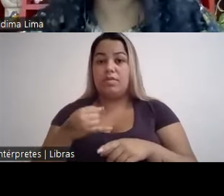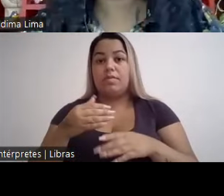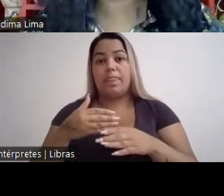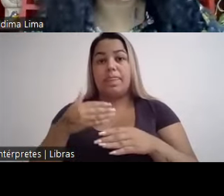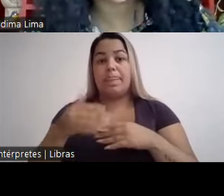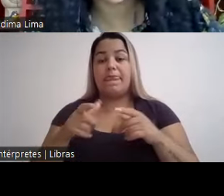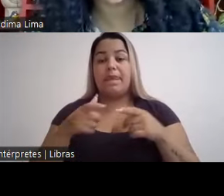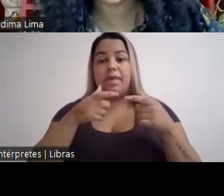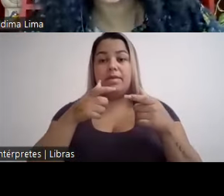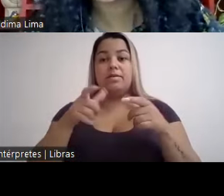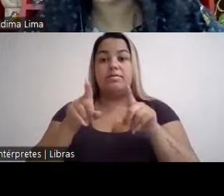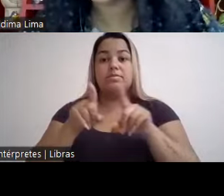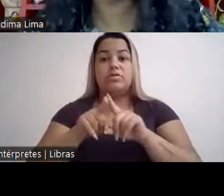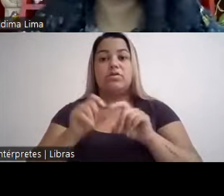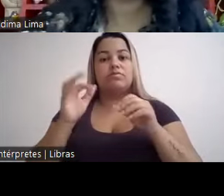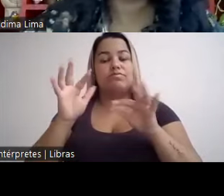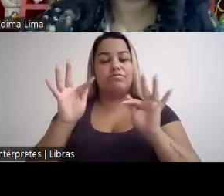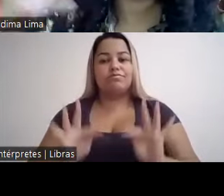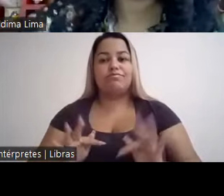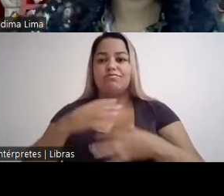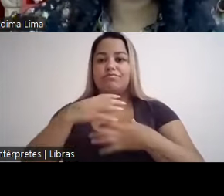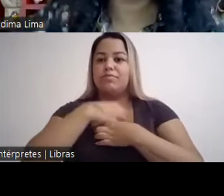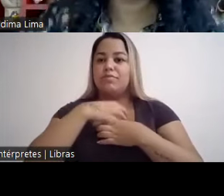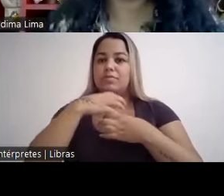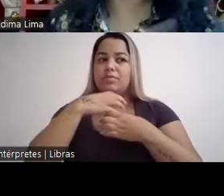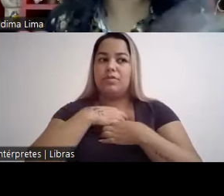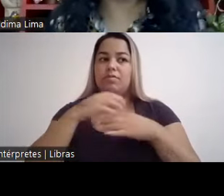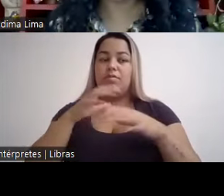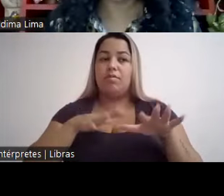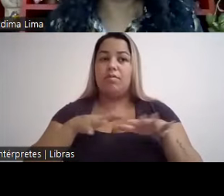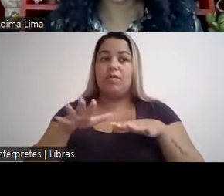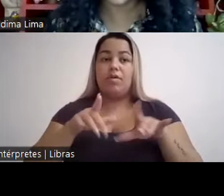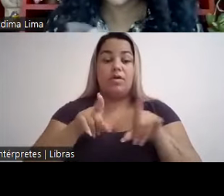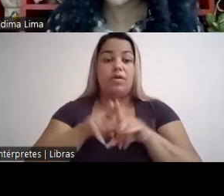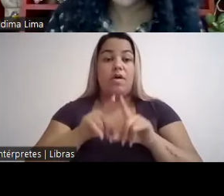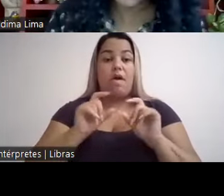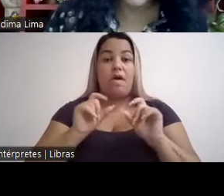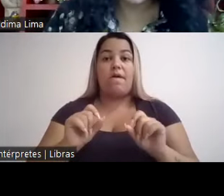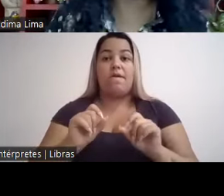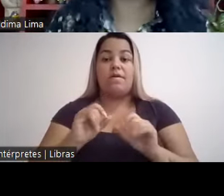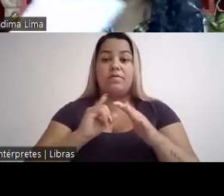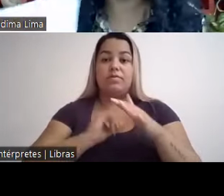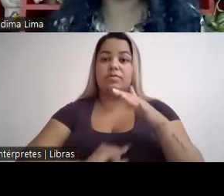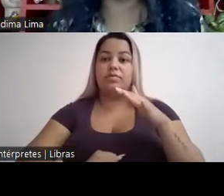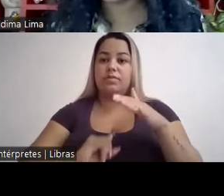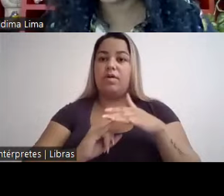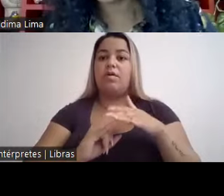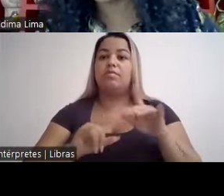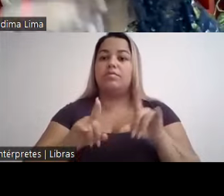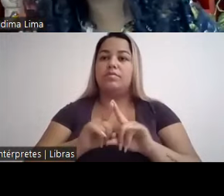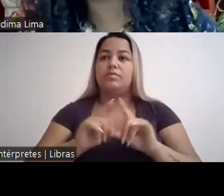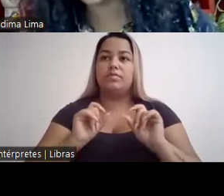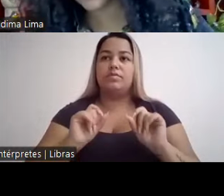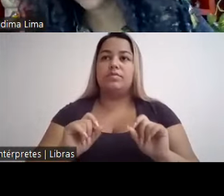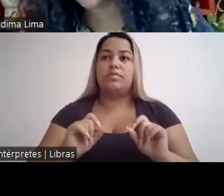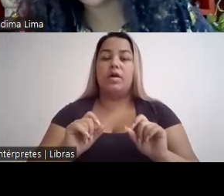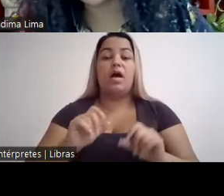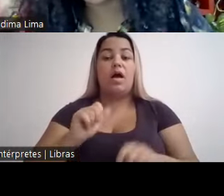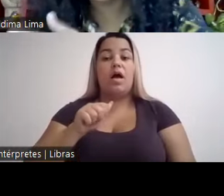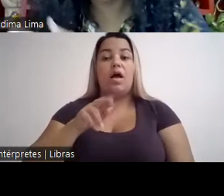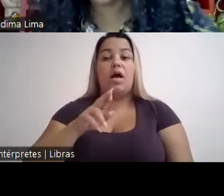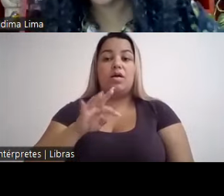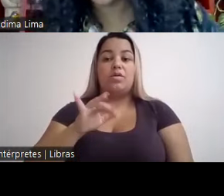que me deixava muito feliz, satisfeita. Não foi uma transição de carreira institucional para uma carreira artística, que